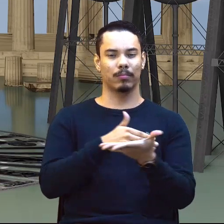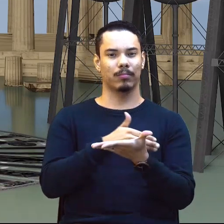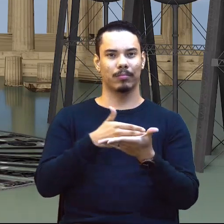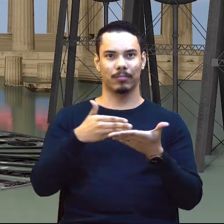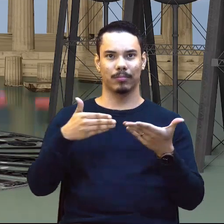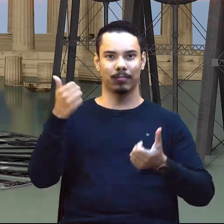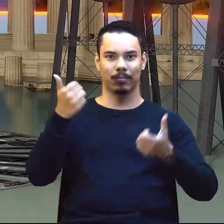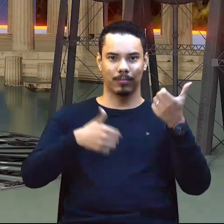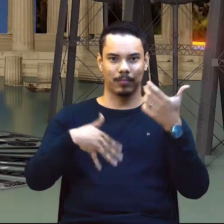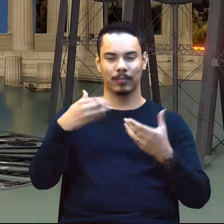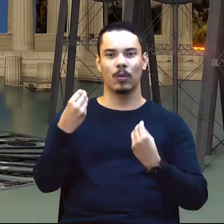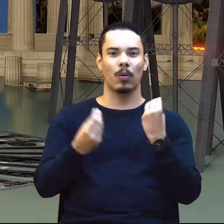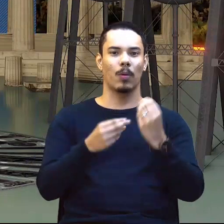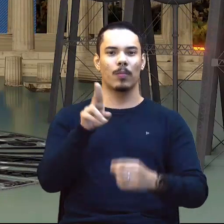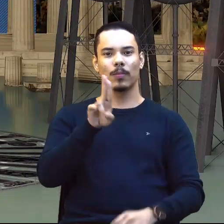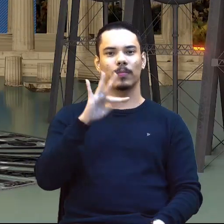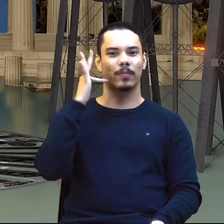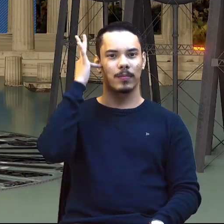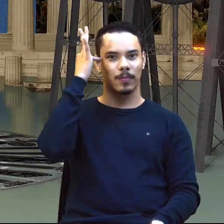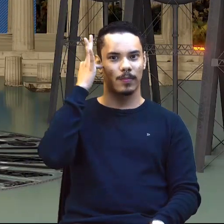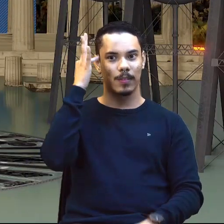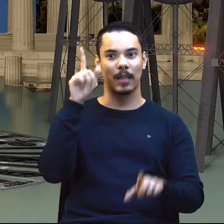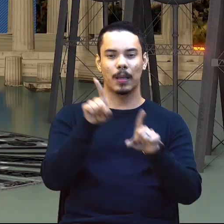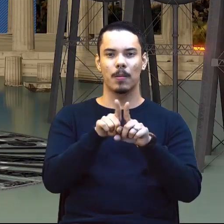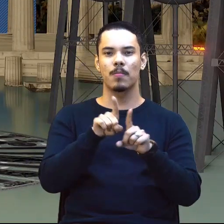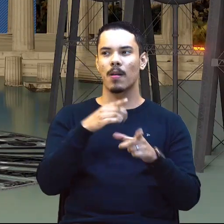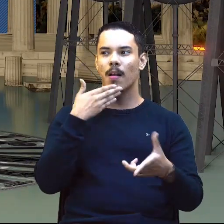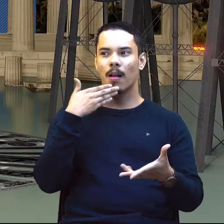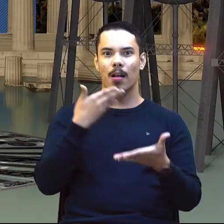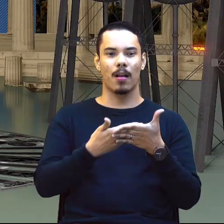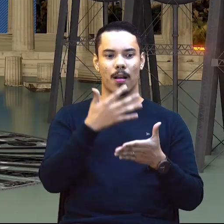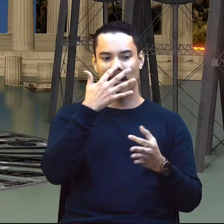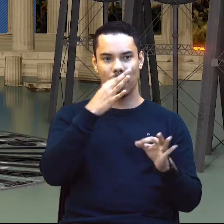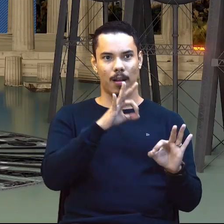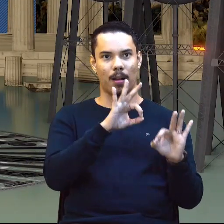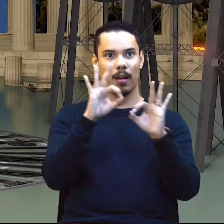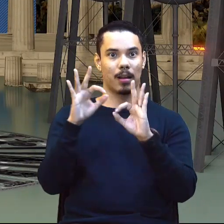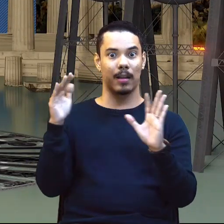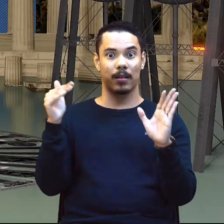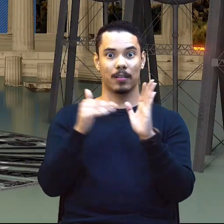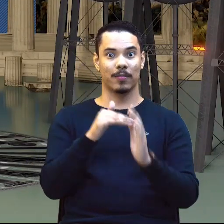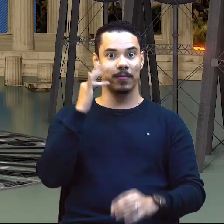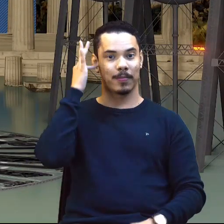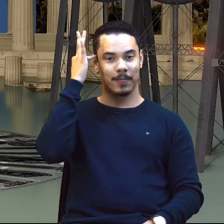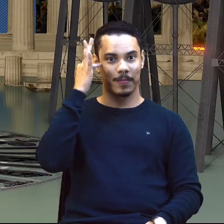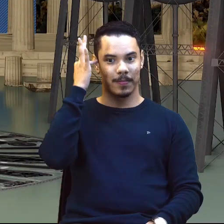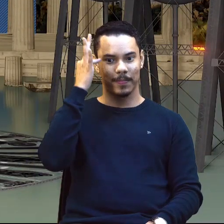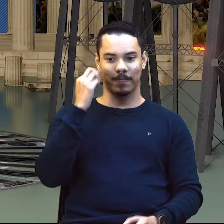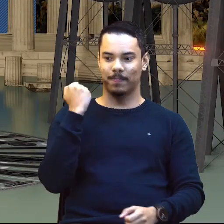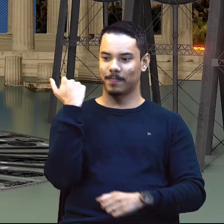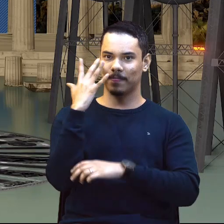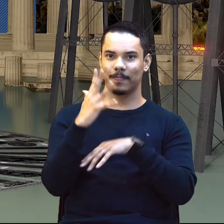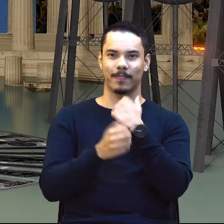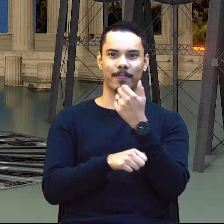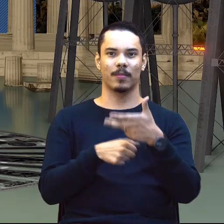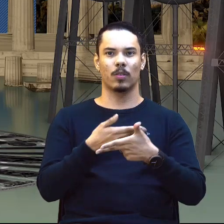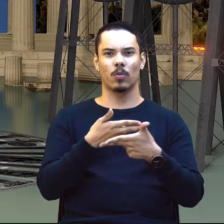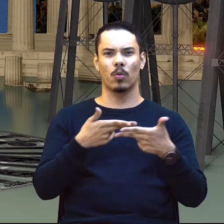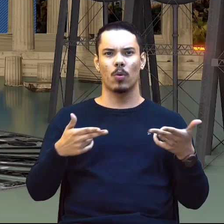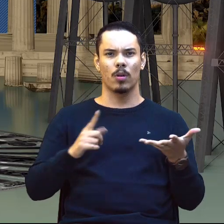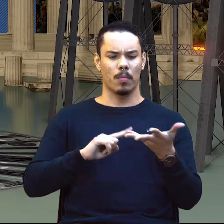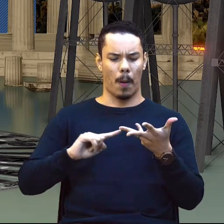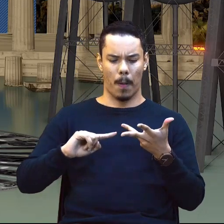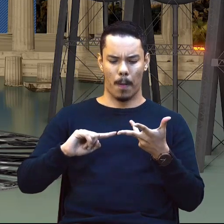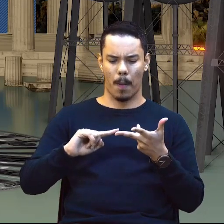como filosofar, aquela admiração, até a filosofia e o meio ambiente, na verdade. Olha só quanta quantidade, né,